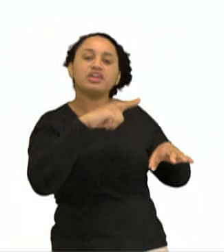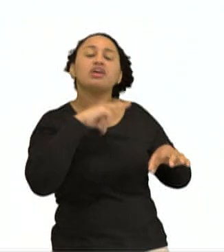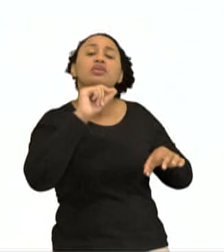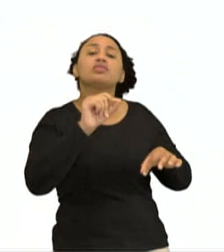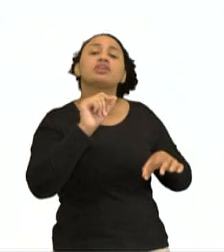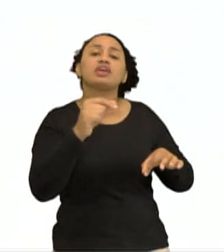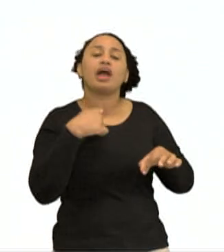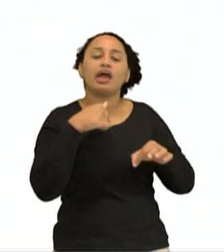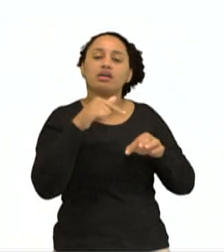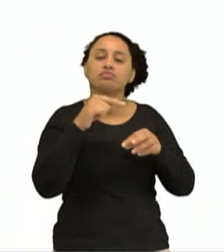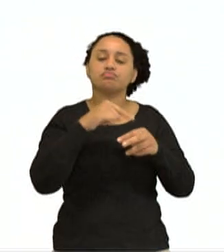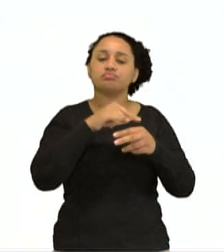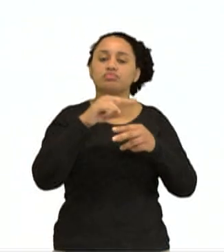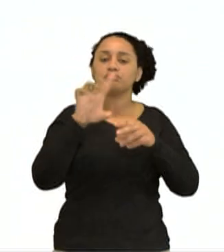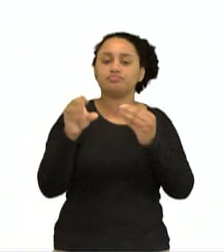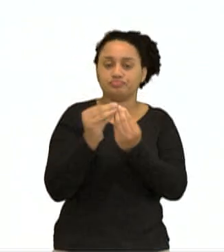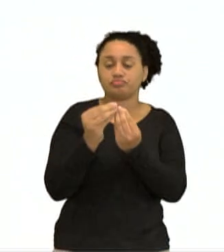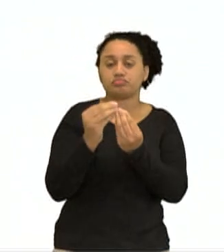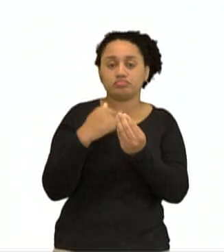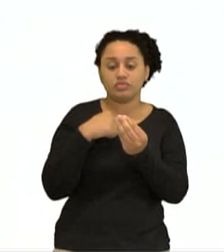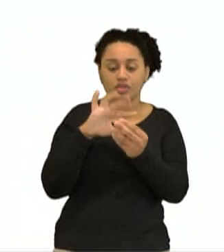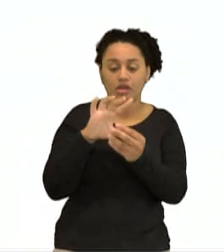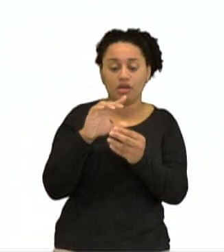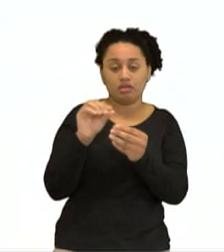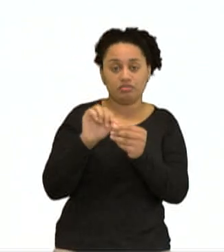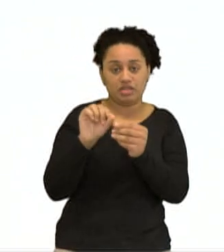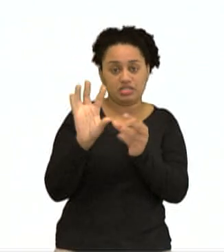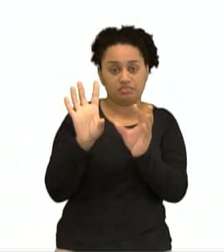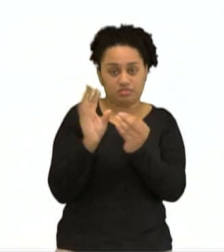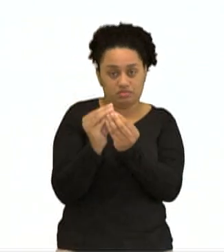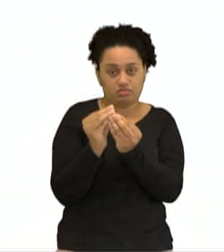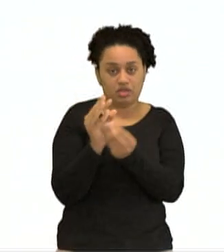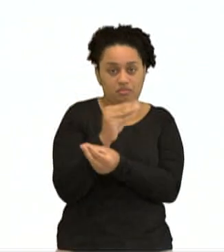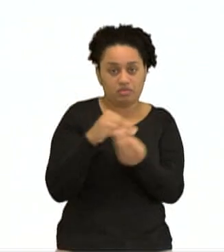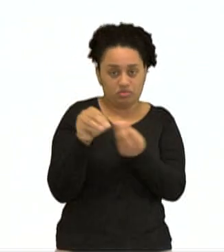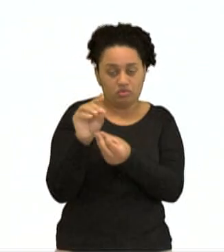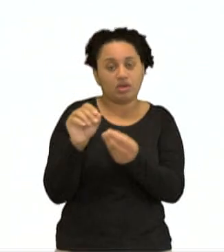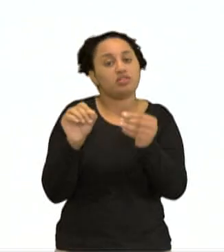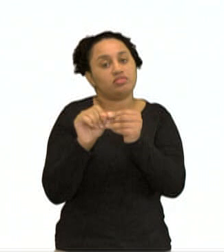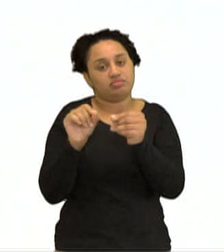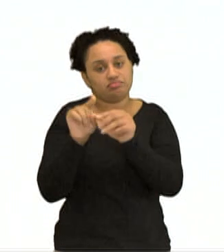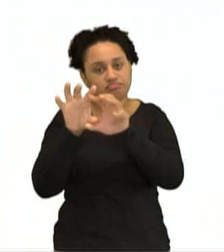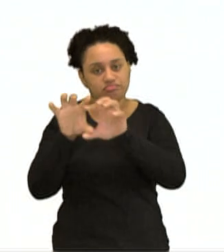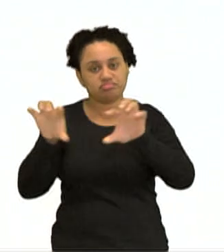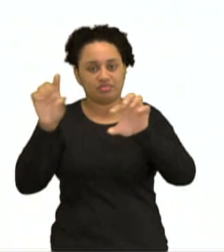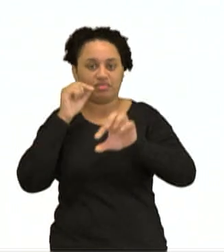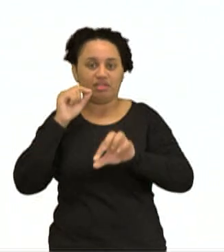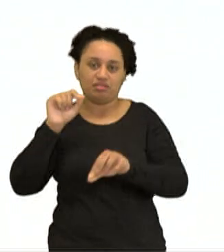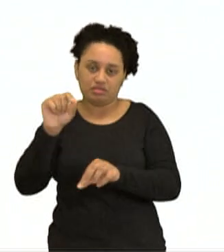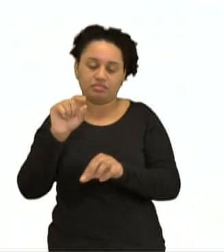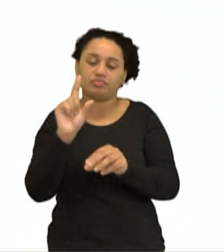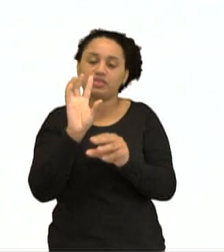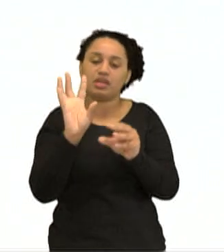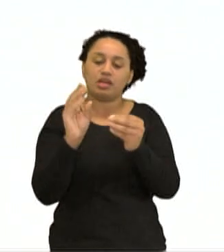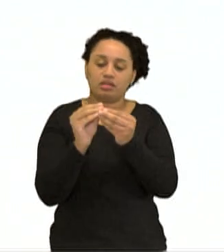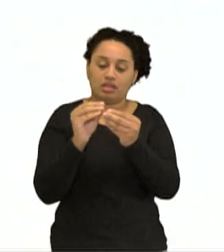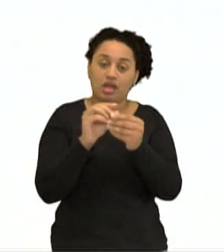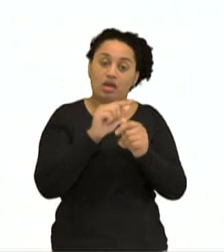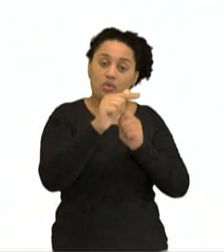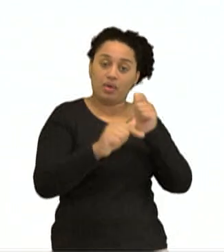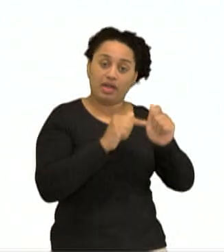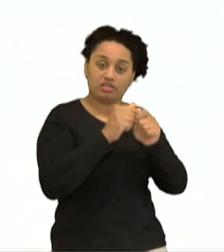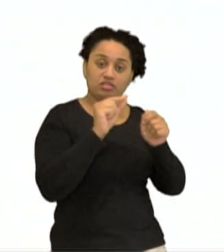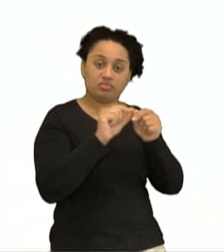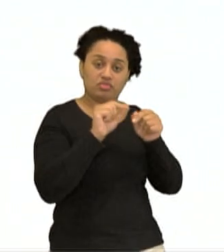composto é formado por moléculas, e as moléculas formadas por átomos. Os átomos que formam a molécula do